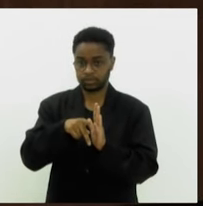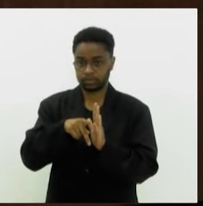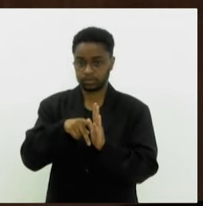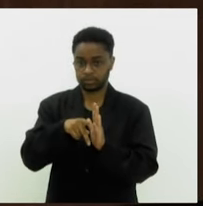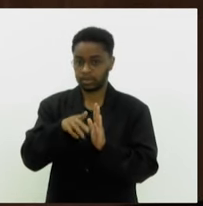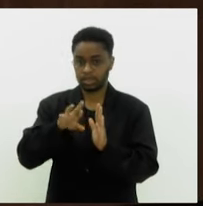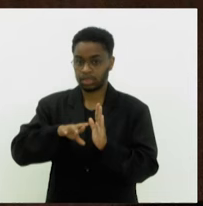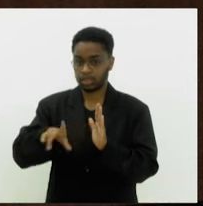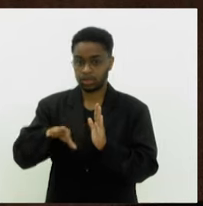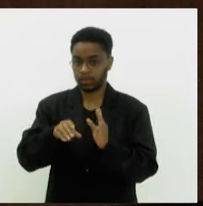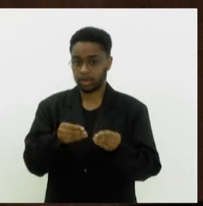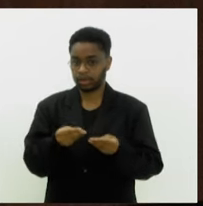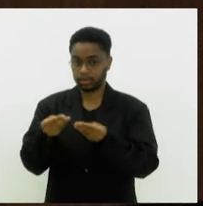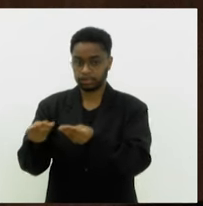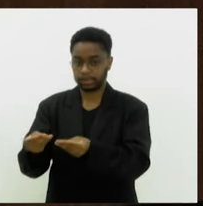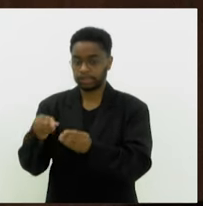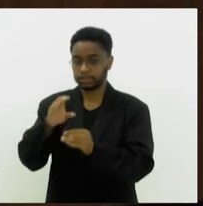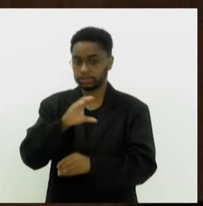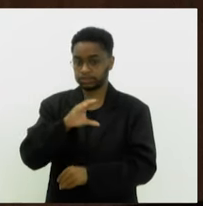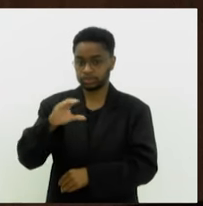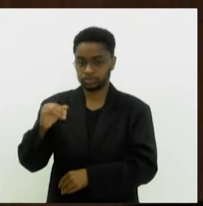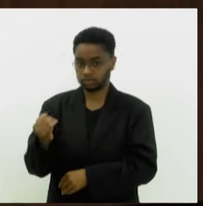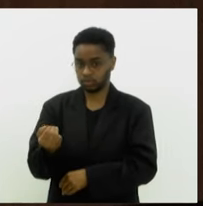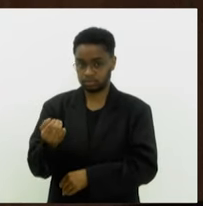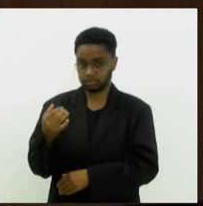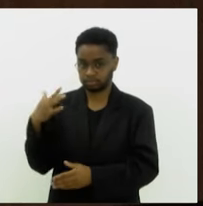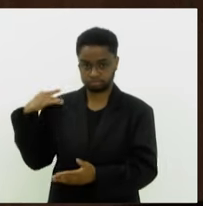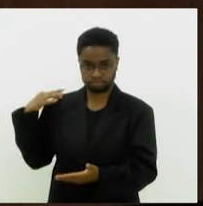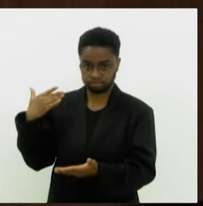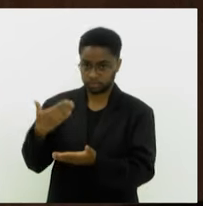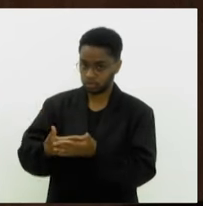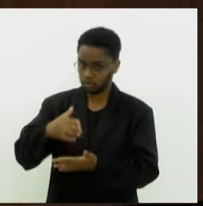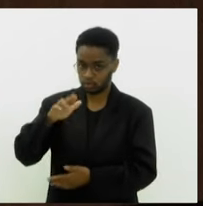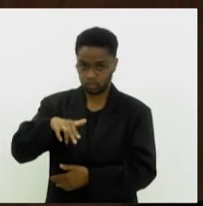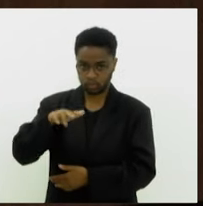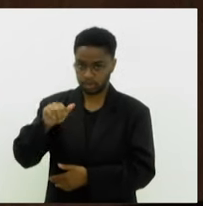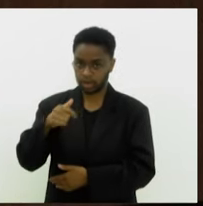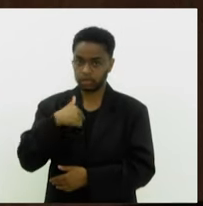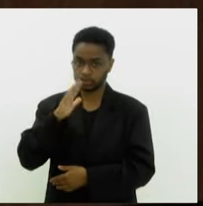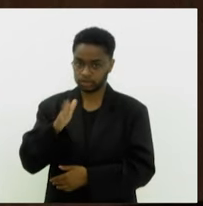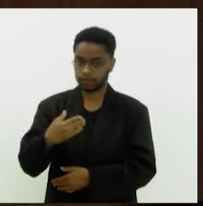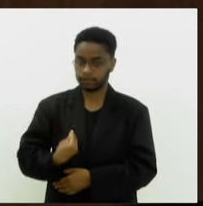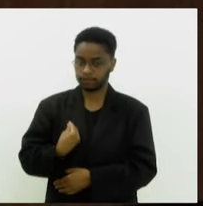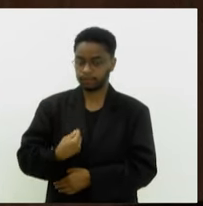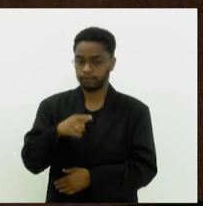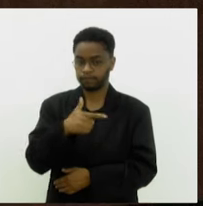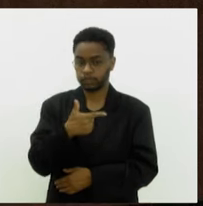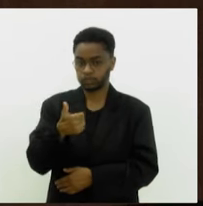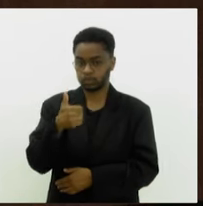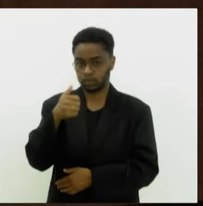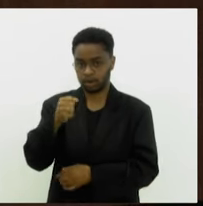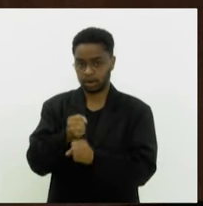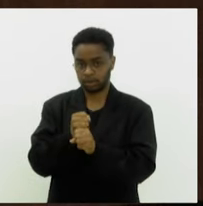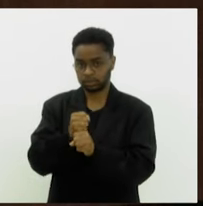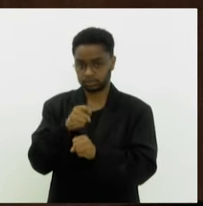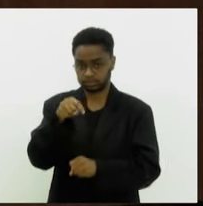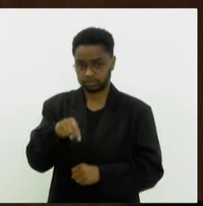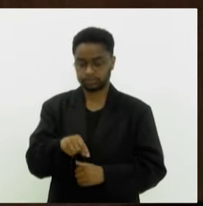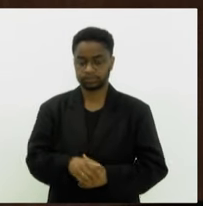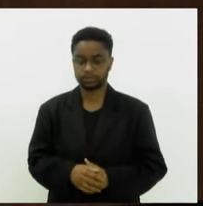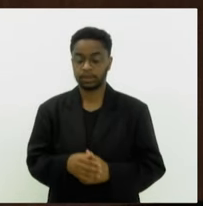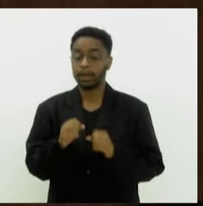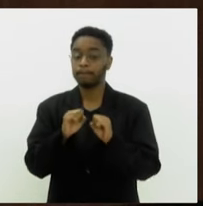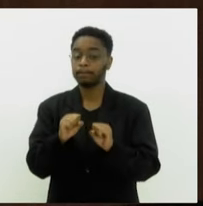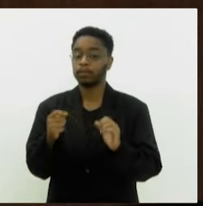CCJ e nunca passaram, desde que eu estou aqui, há 21 anos. O que pode vir a ocorrer é